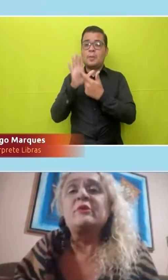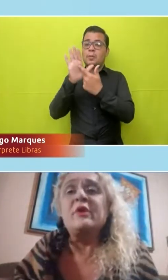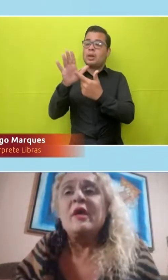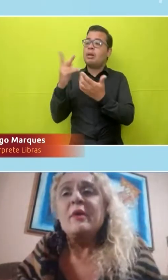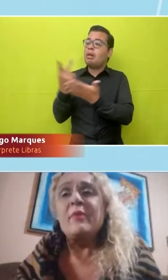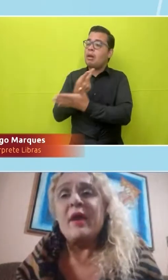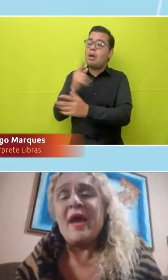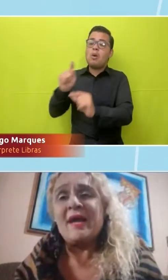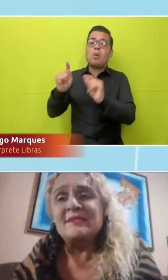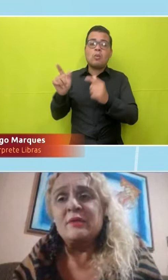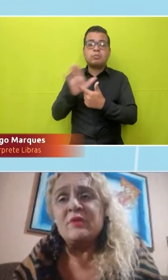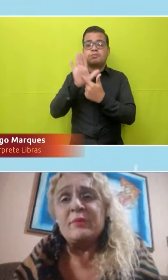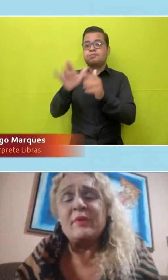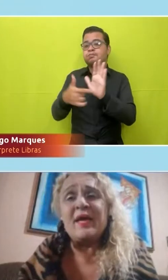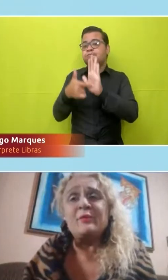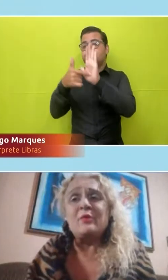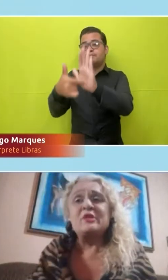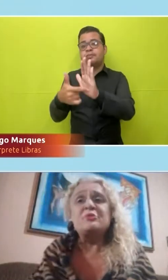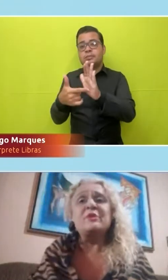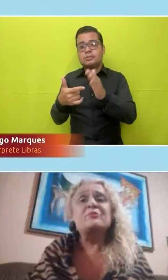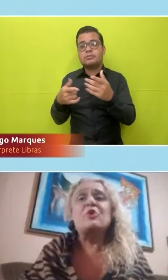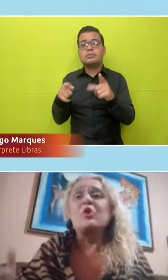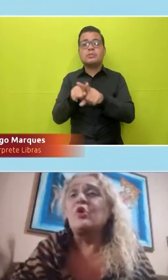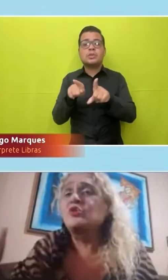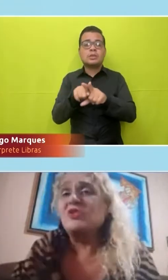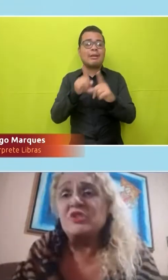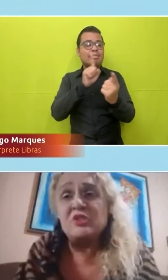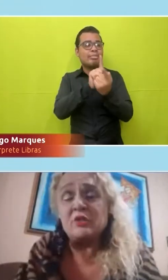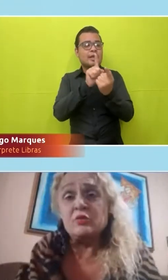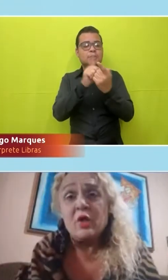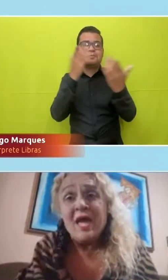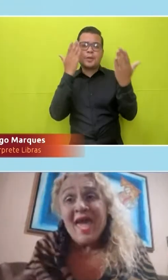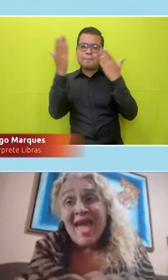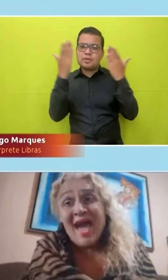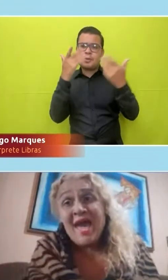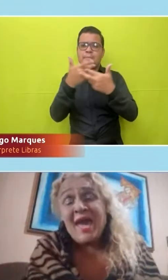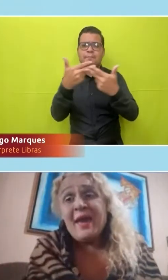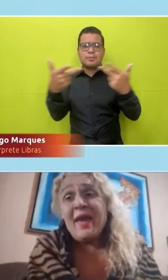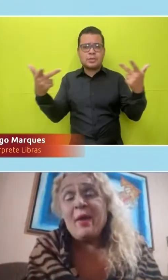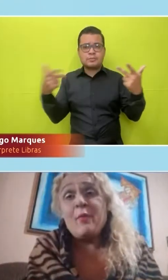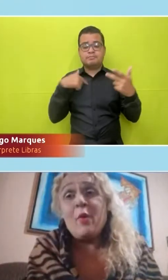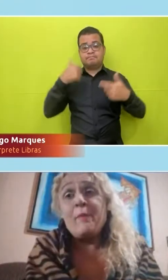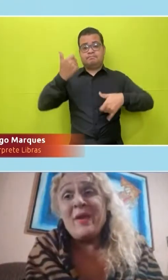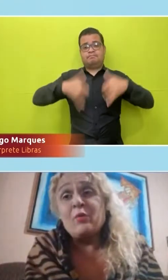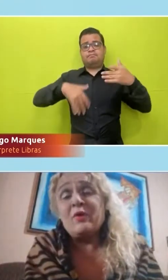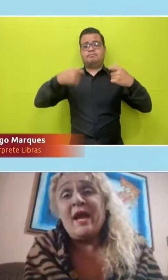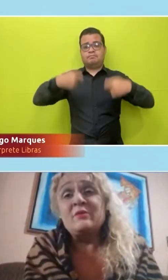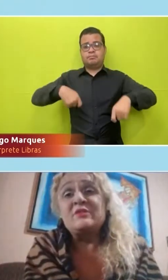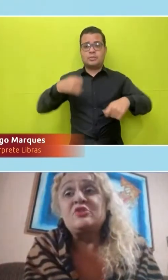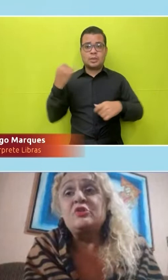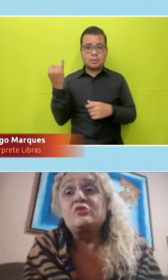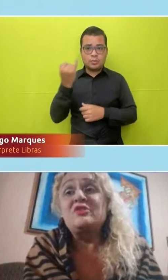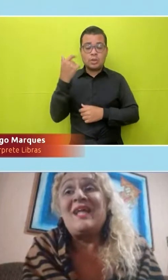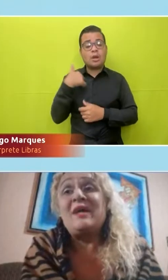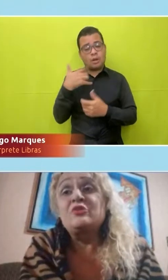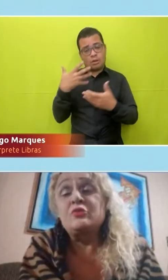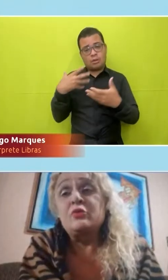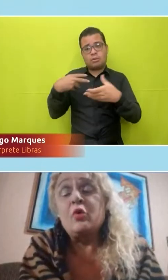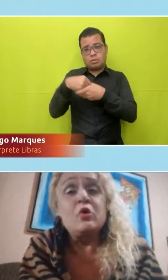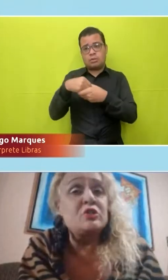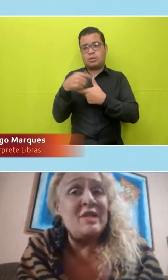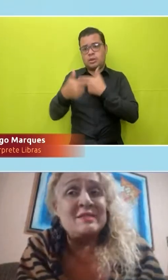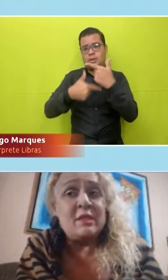apontando que é a questão do atendimento psicológico, a gente está junto, o meu lugar no sentido de estar